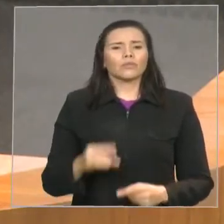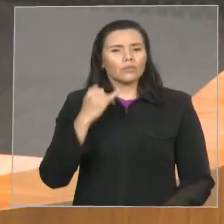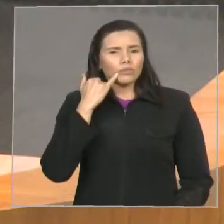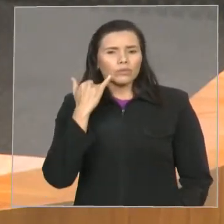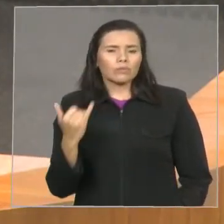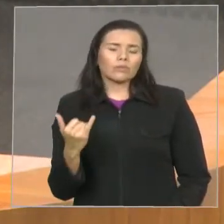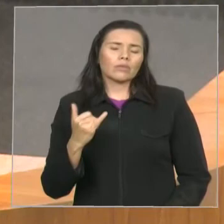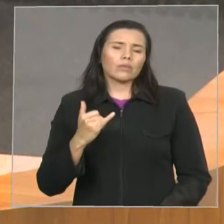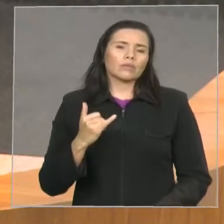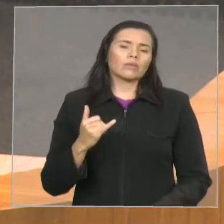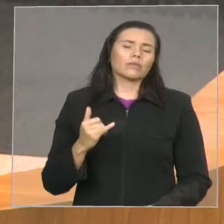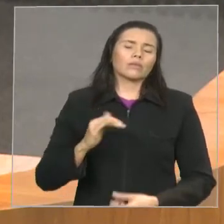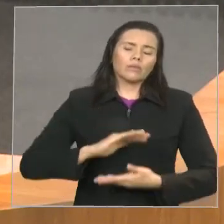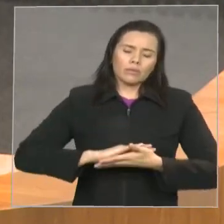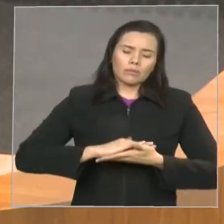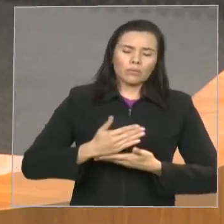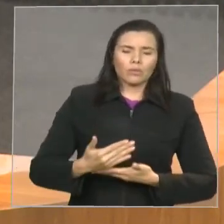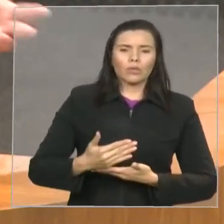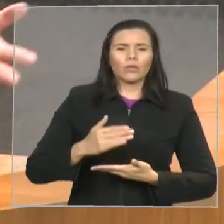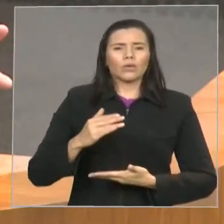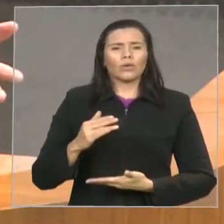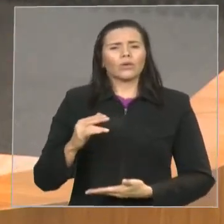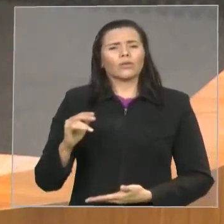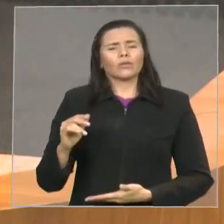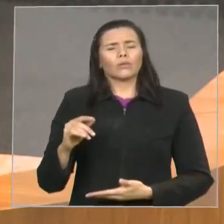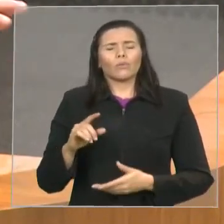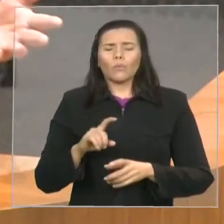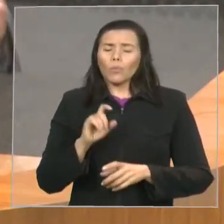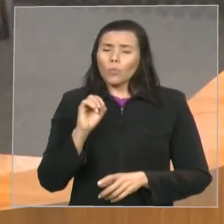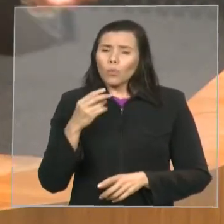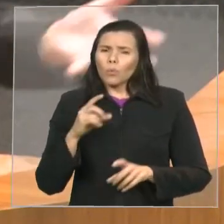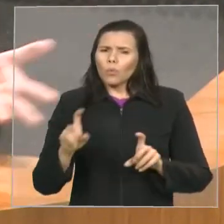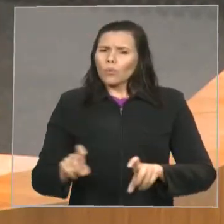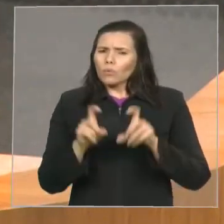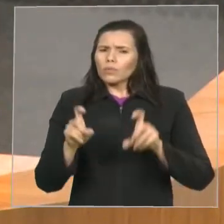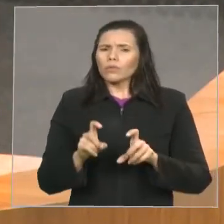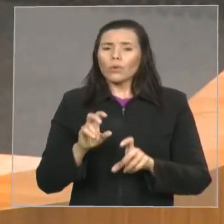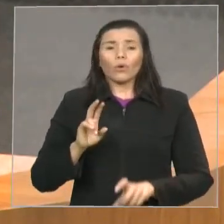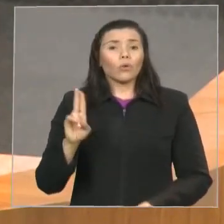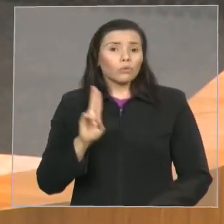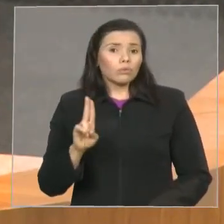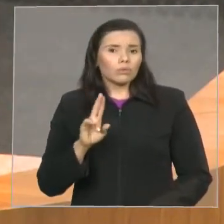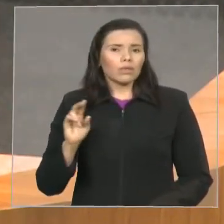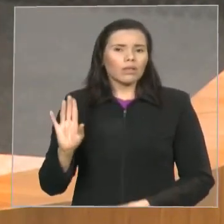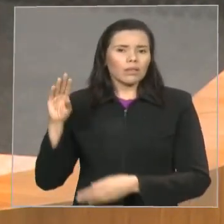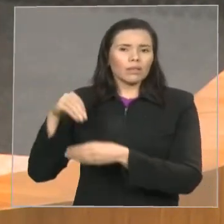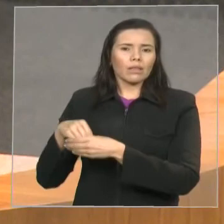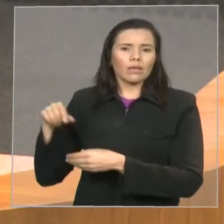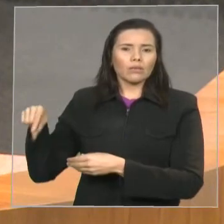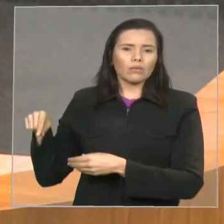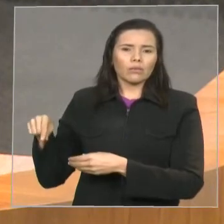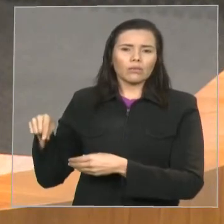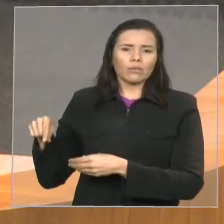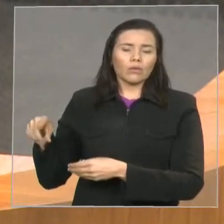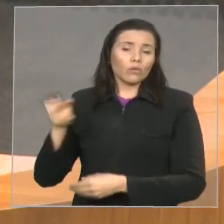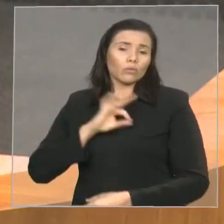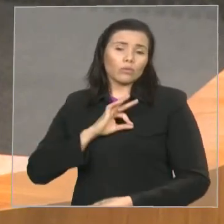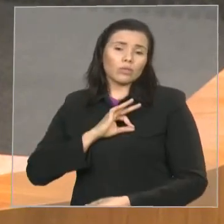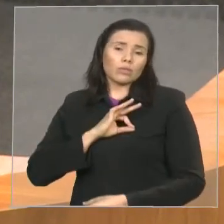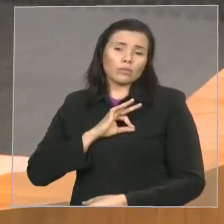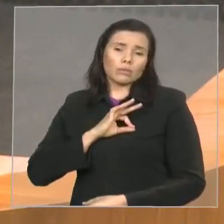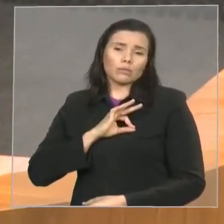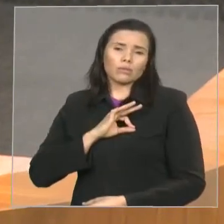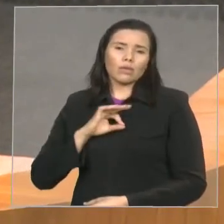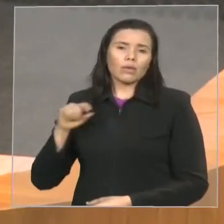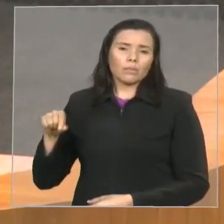celulares e de algum equipamento para aquelas pessoas que estão ali detidos e que são